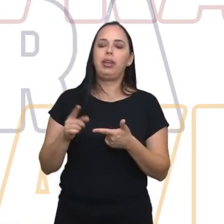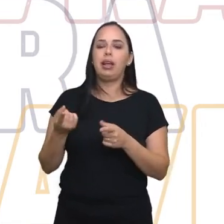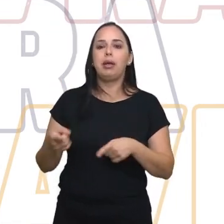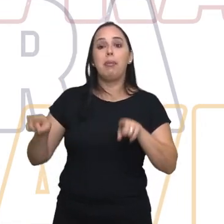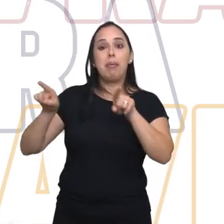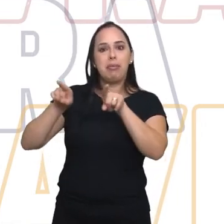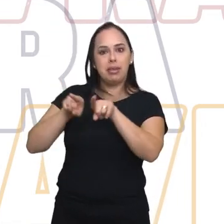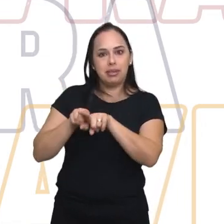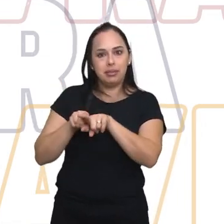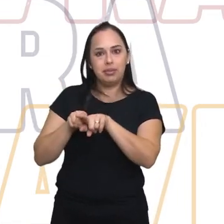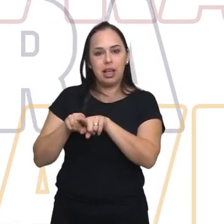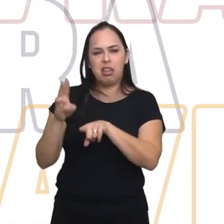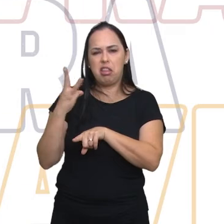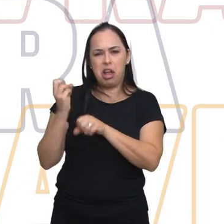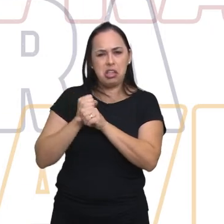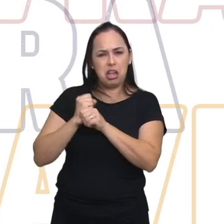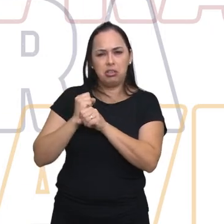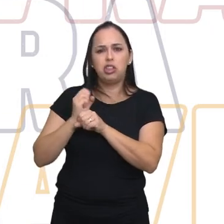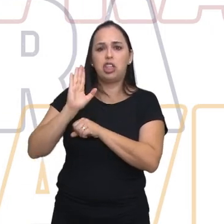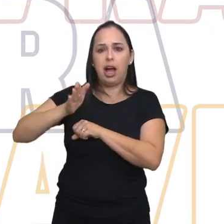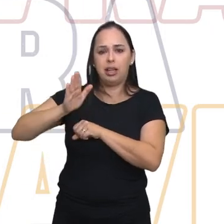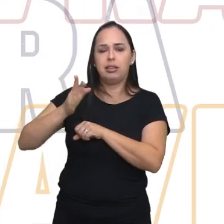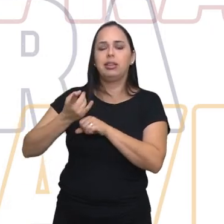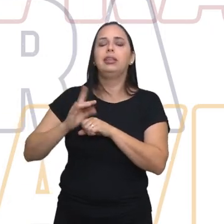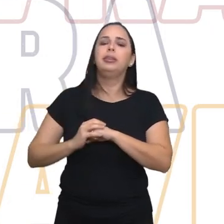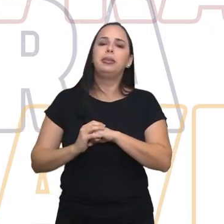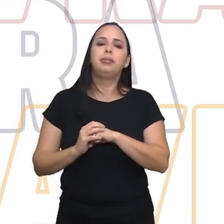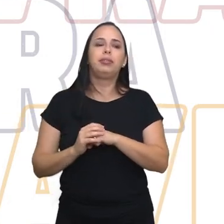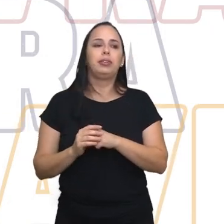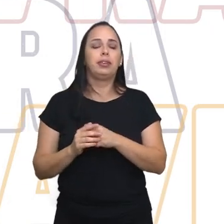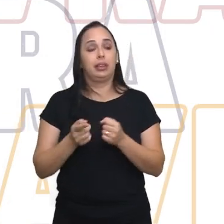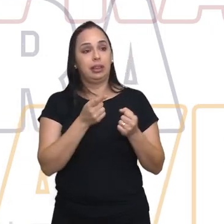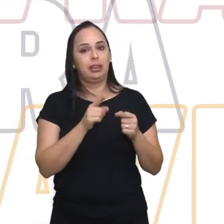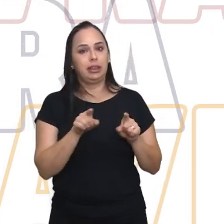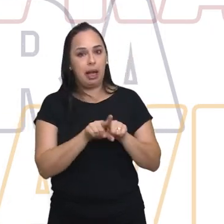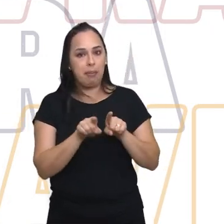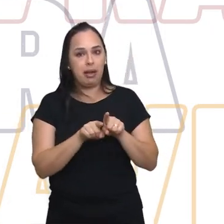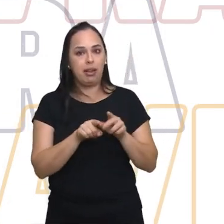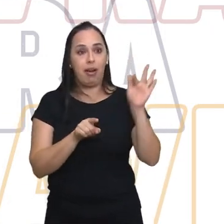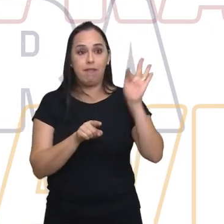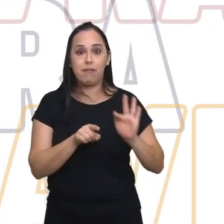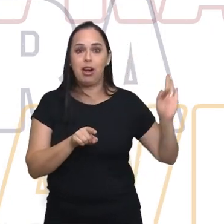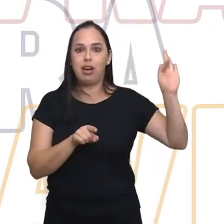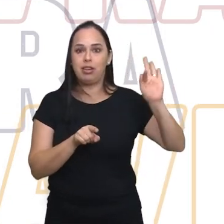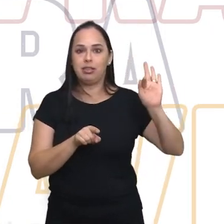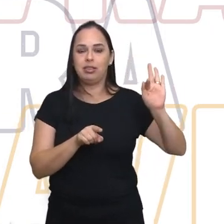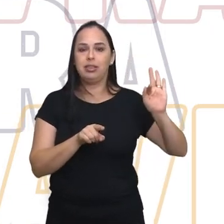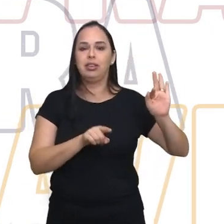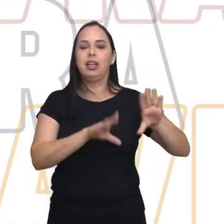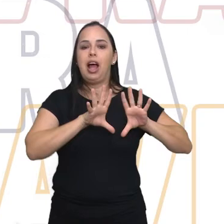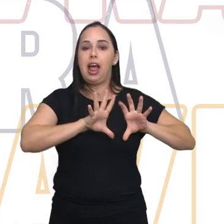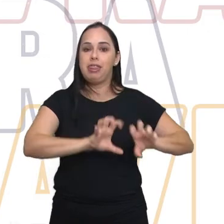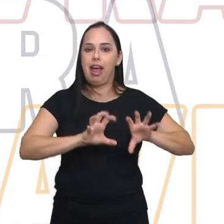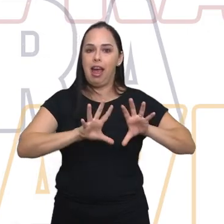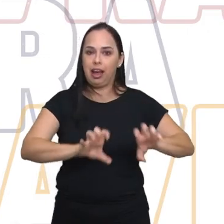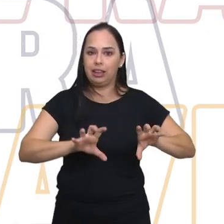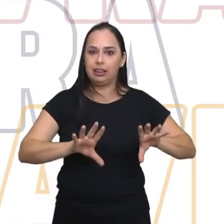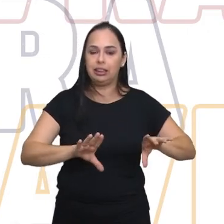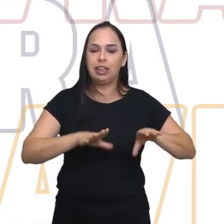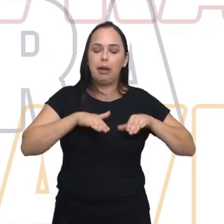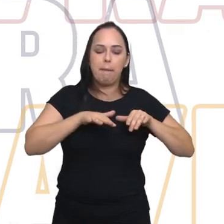uma parceria há mais de 3 anos, dá muito certo. Temos uma parceria também com uma faculdade que é estética